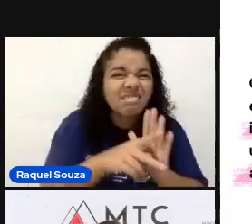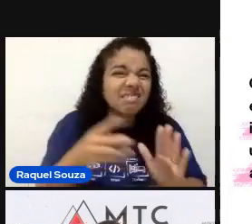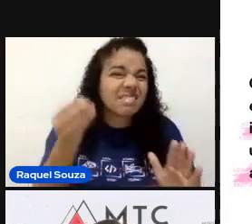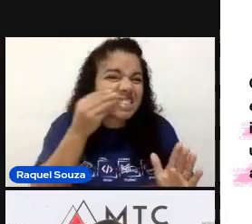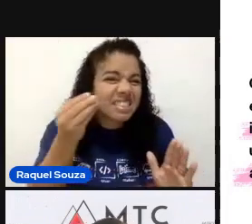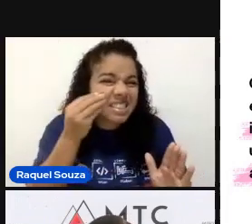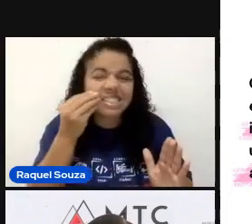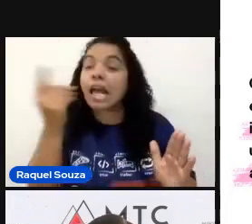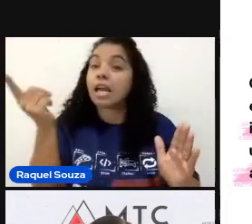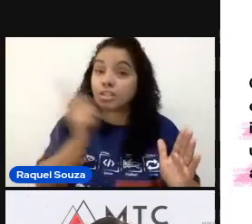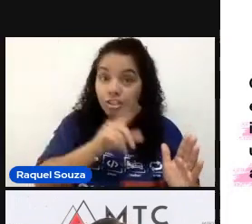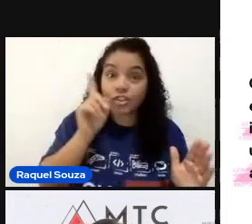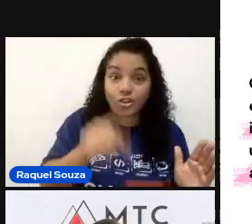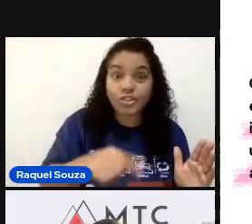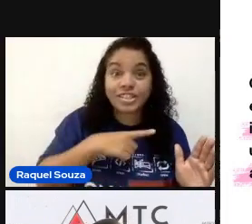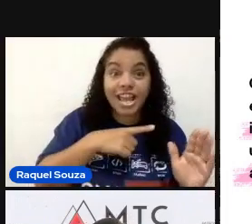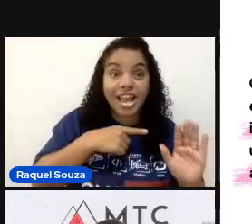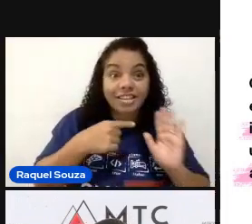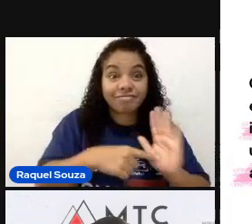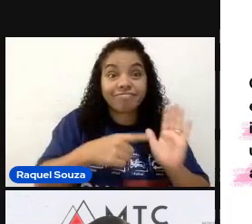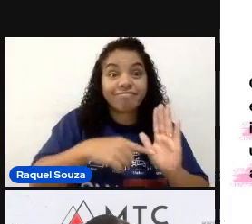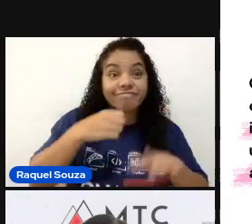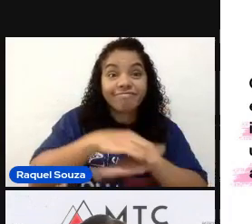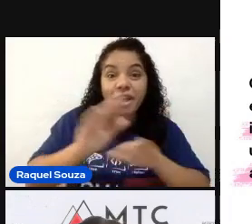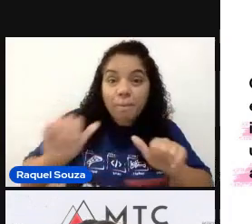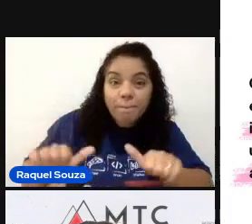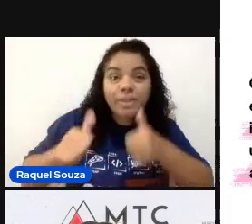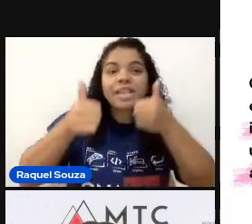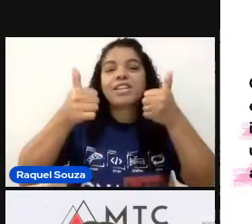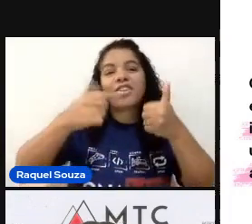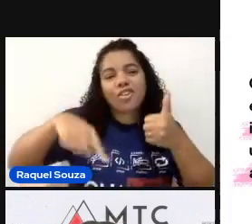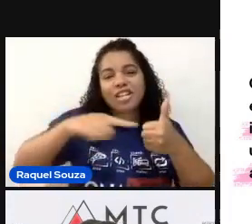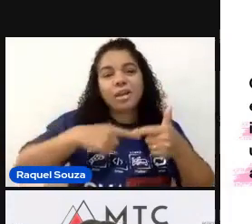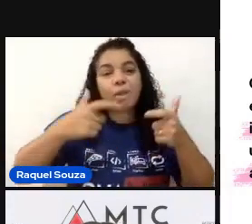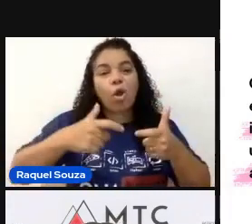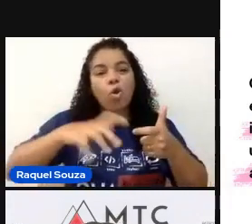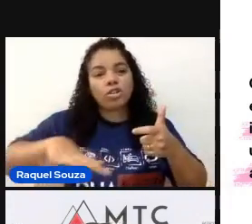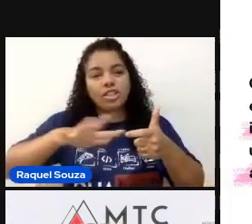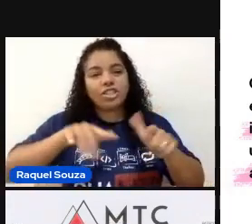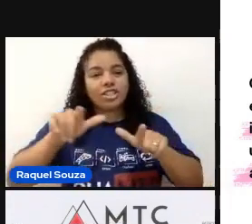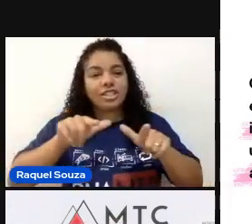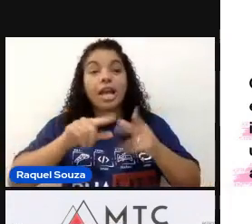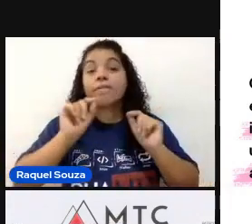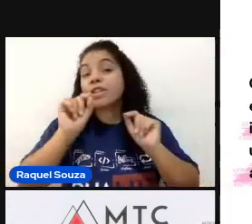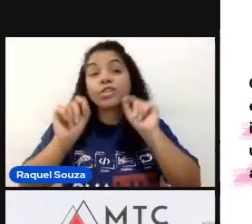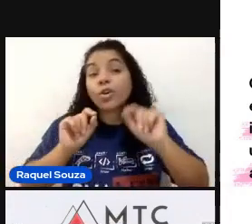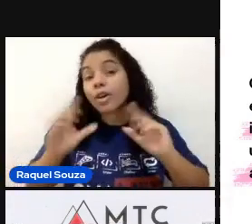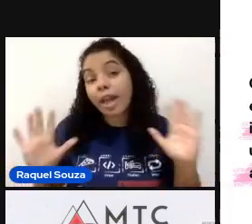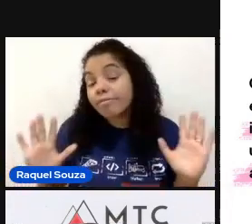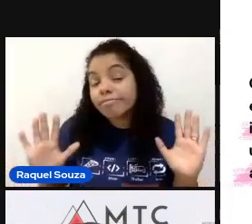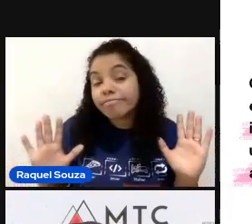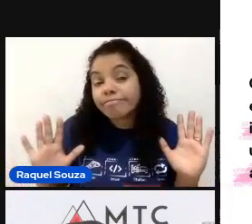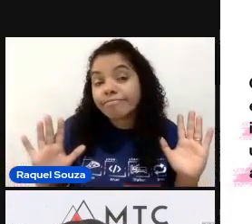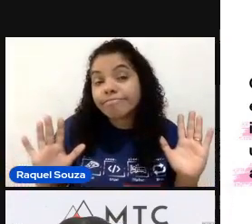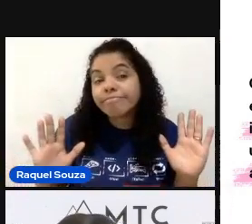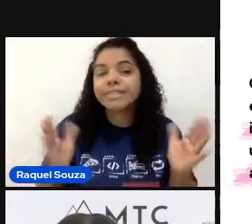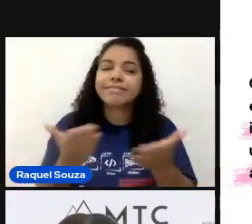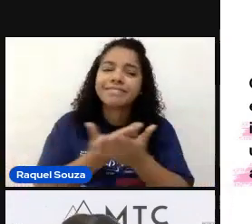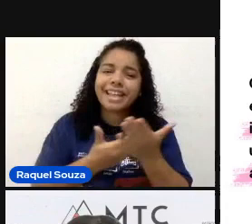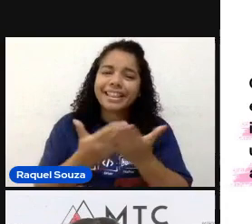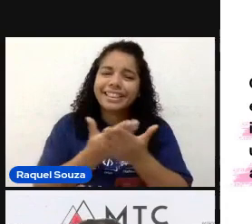gente consegue trazer melhoria para onde a gente está. Agora, tudo isso com